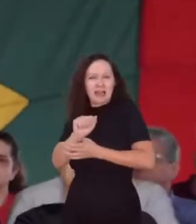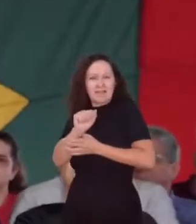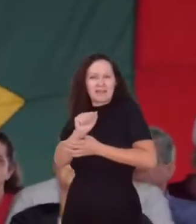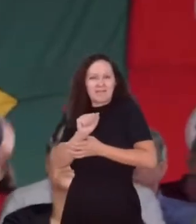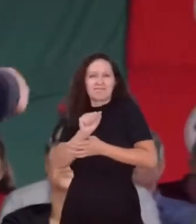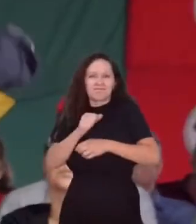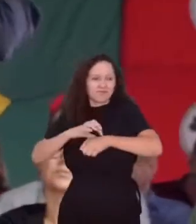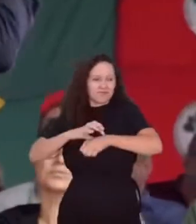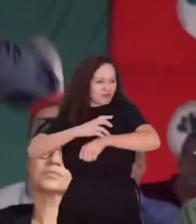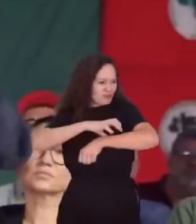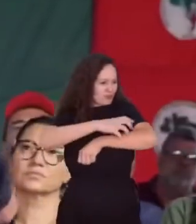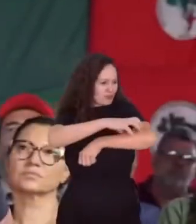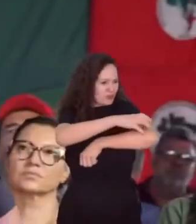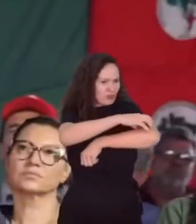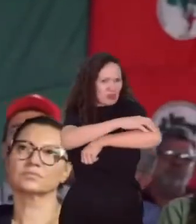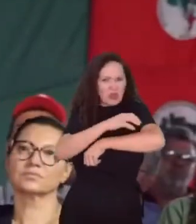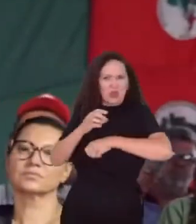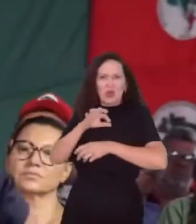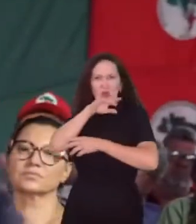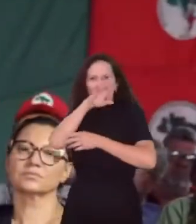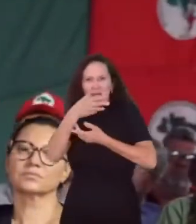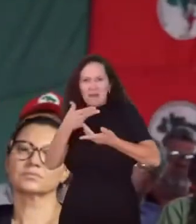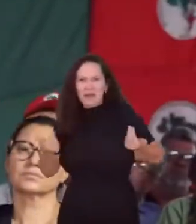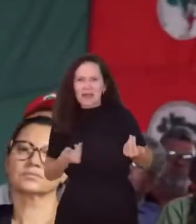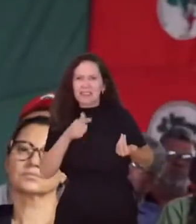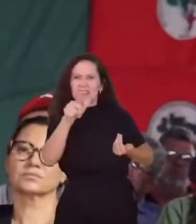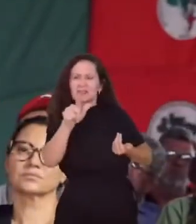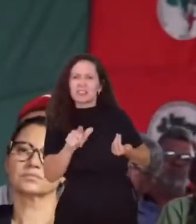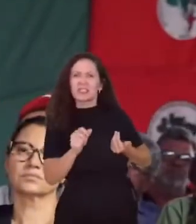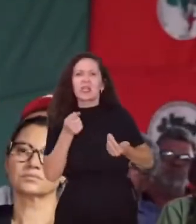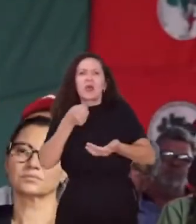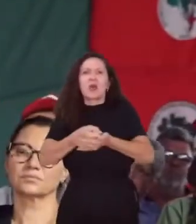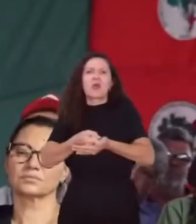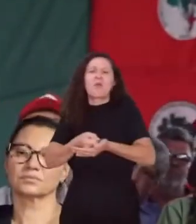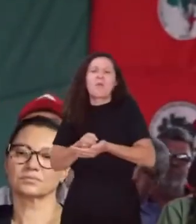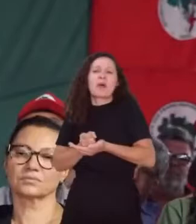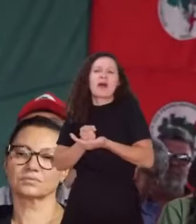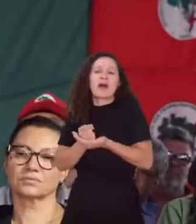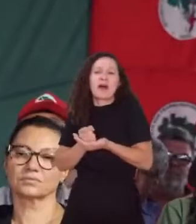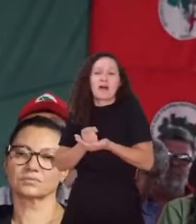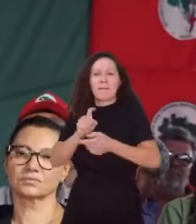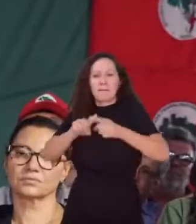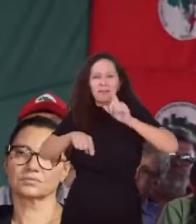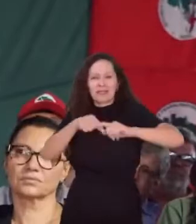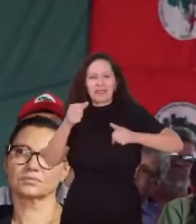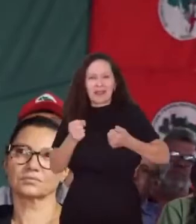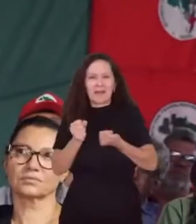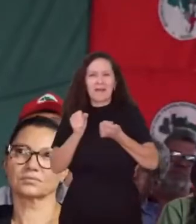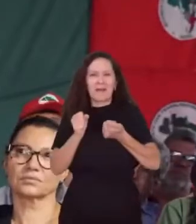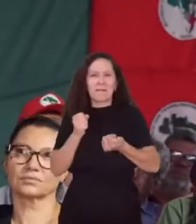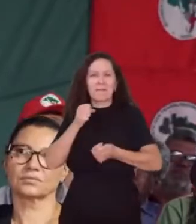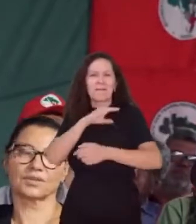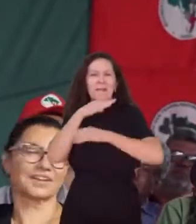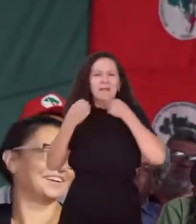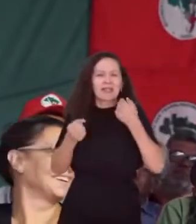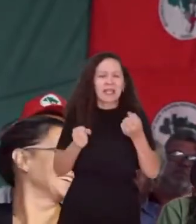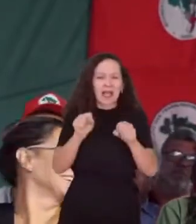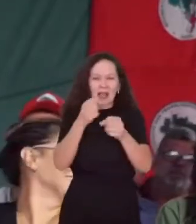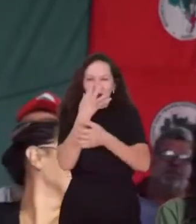e você tendo que comprar pinga de péssima qualidade para matar o sanguessuga e também tomar um pouco, porque ninguém